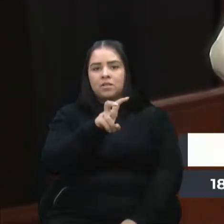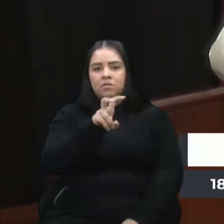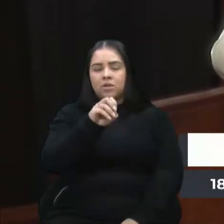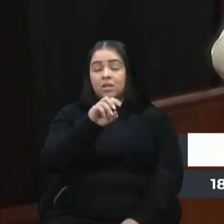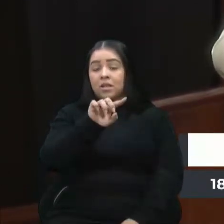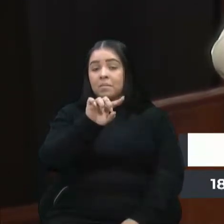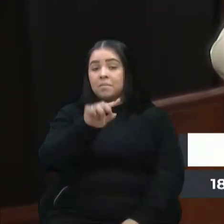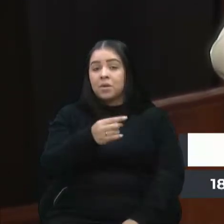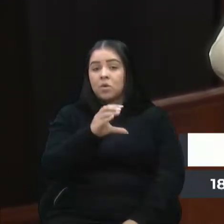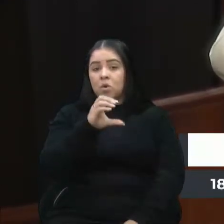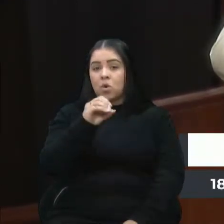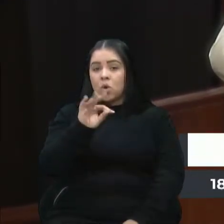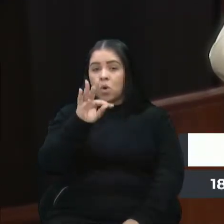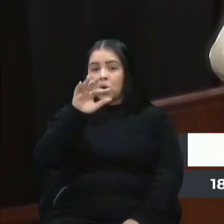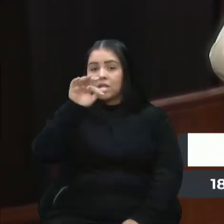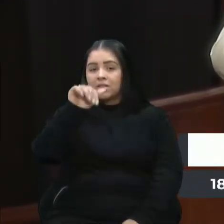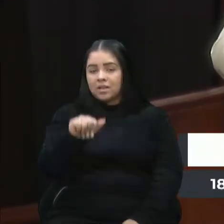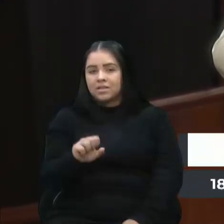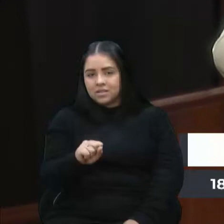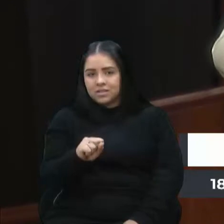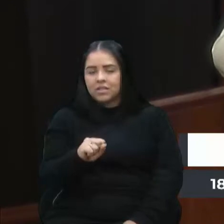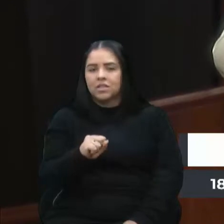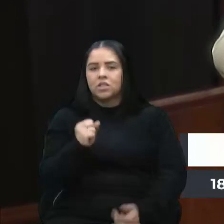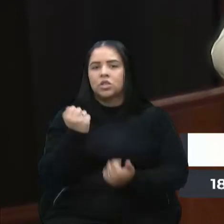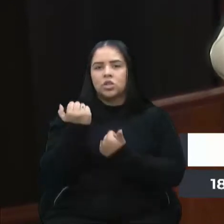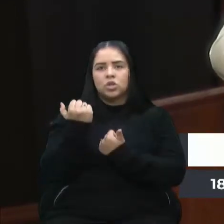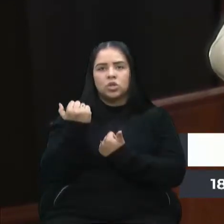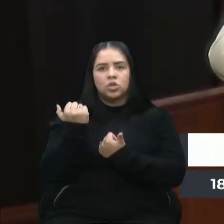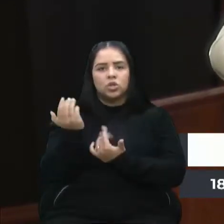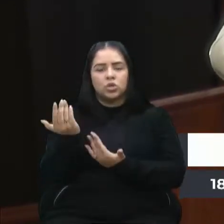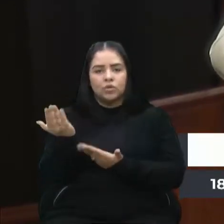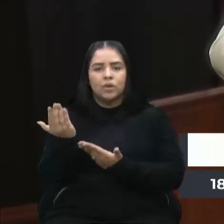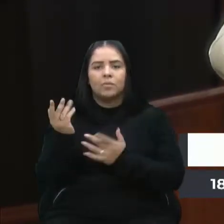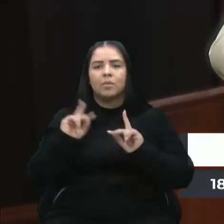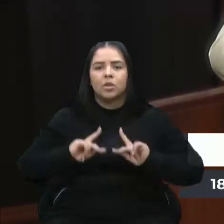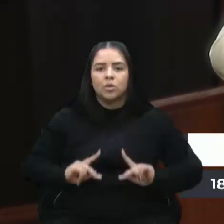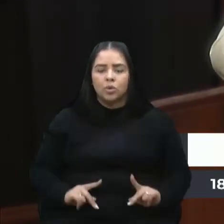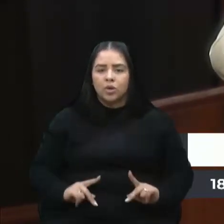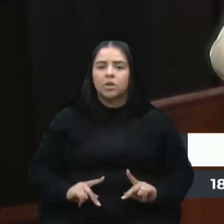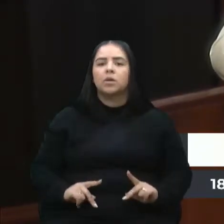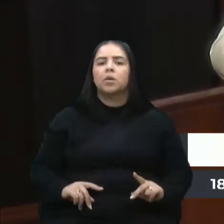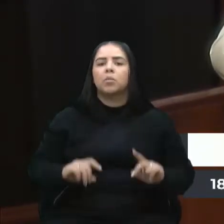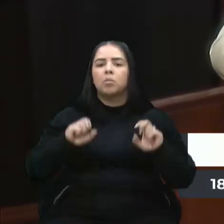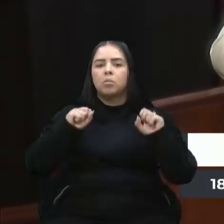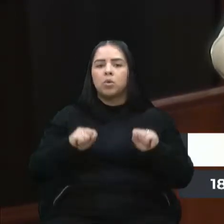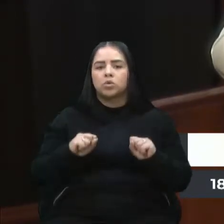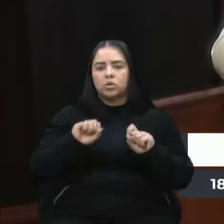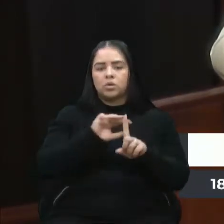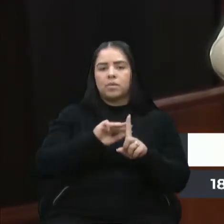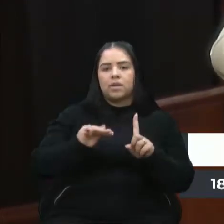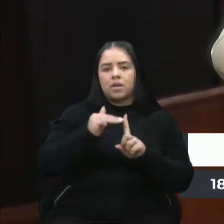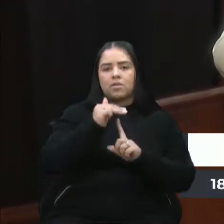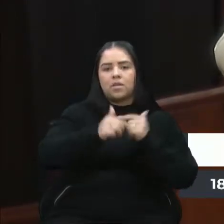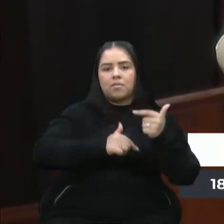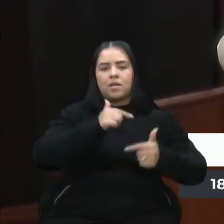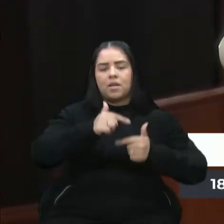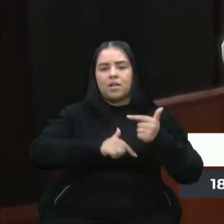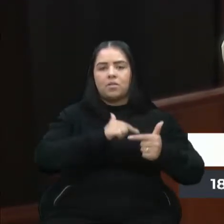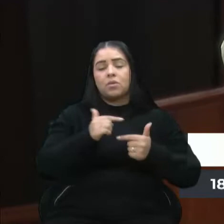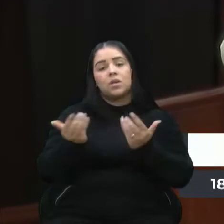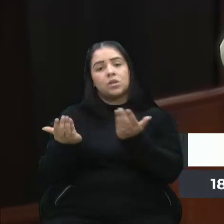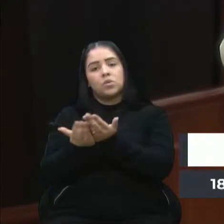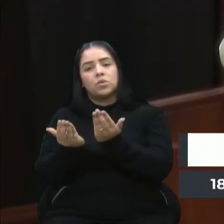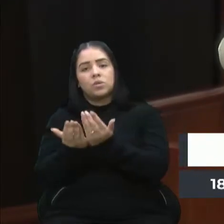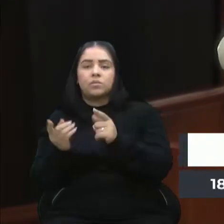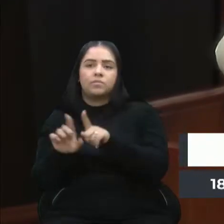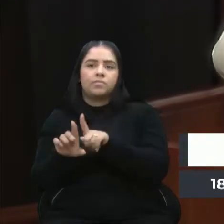mil cotas de jovens, de pessoas que poderiam estar no mercado do trabalho e ao mesmo tempo